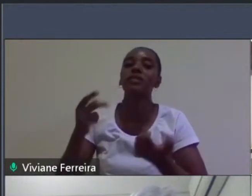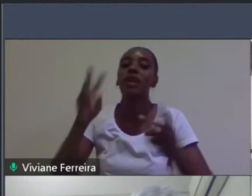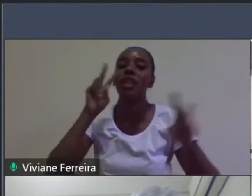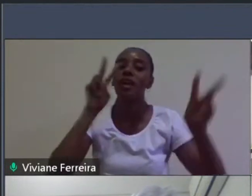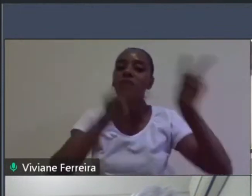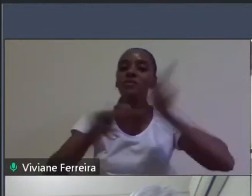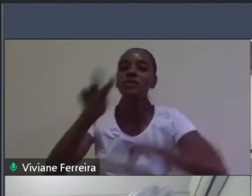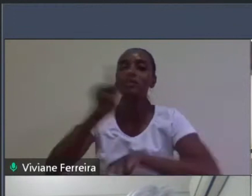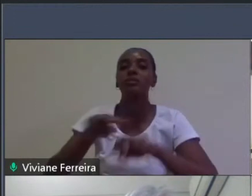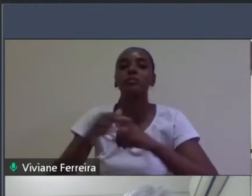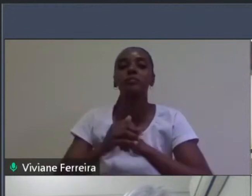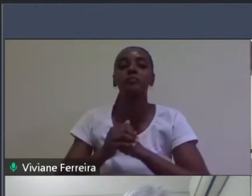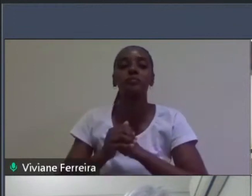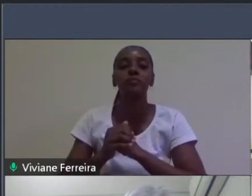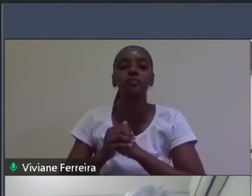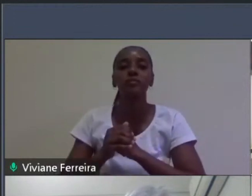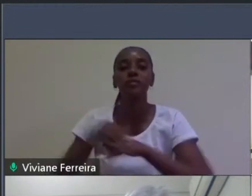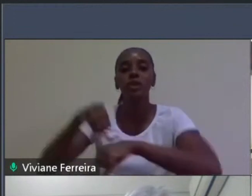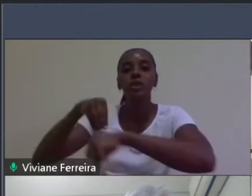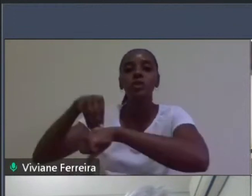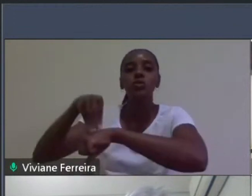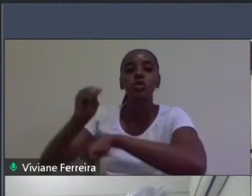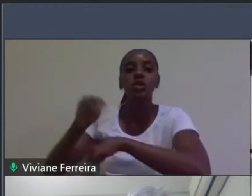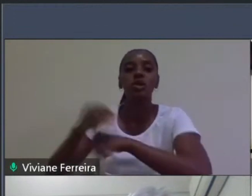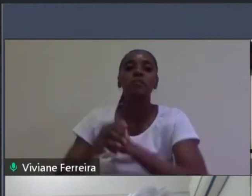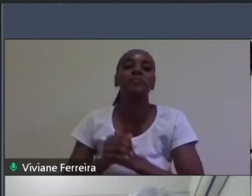talvez desse uma dica.